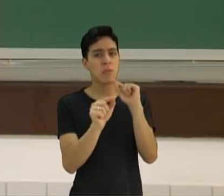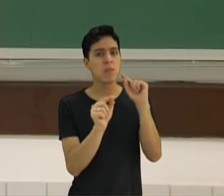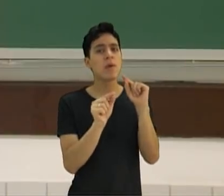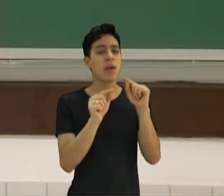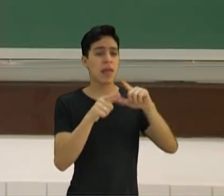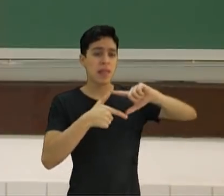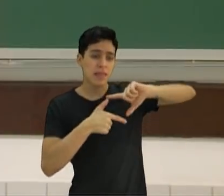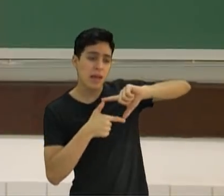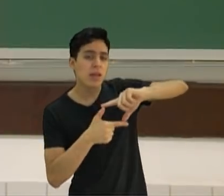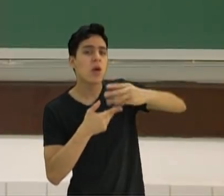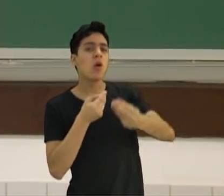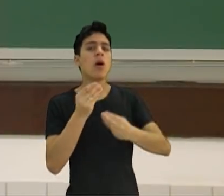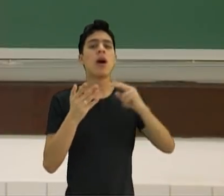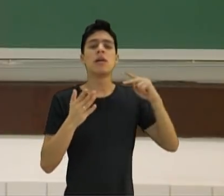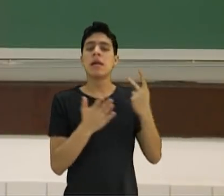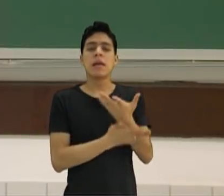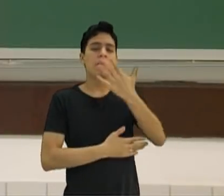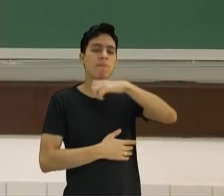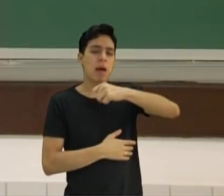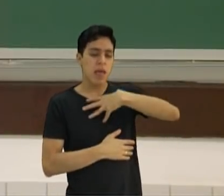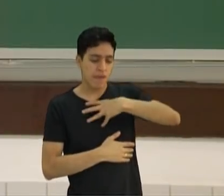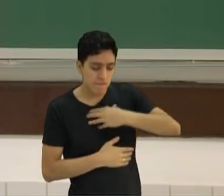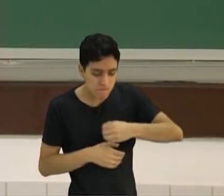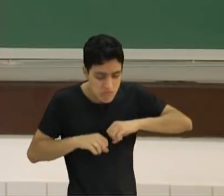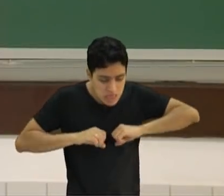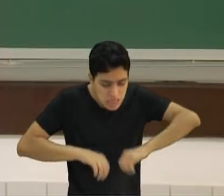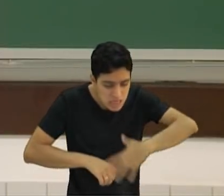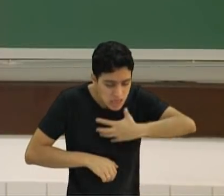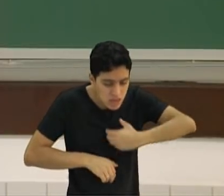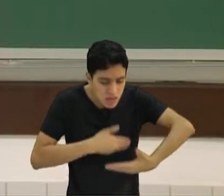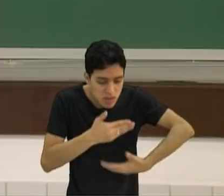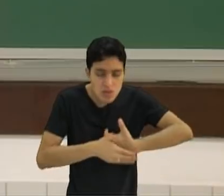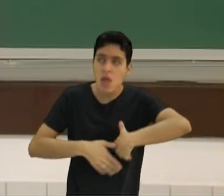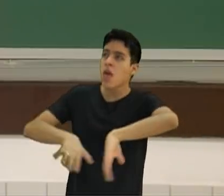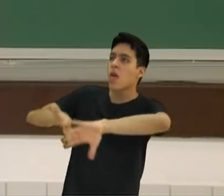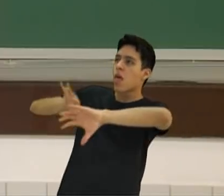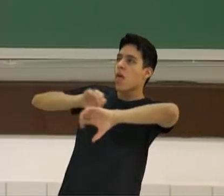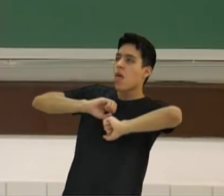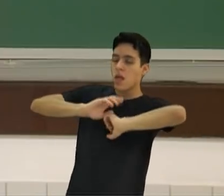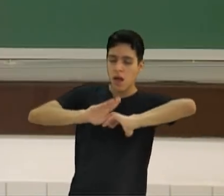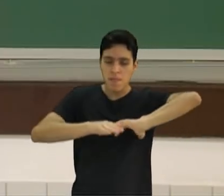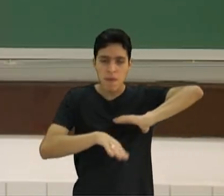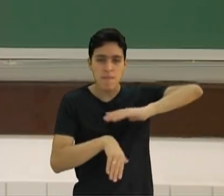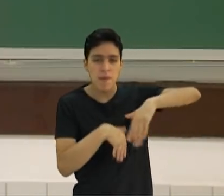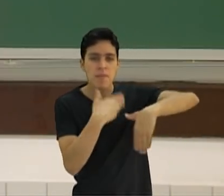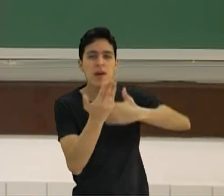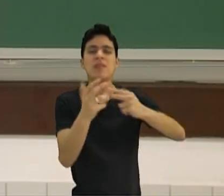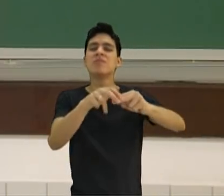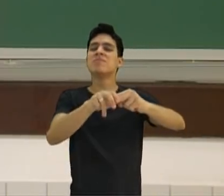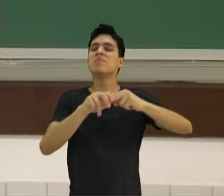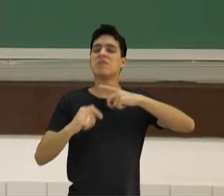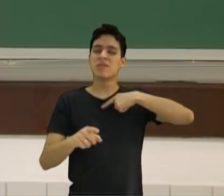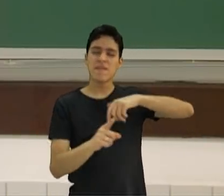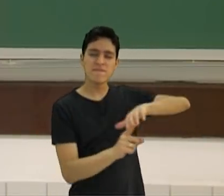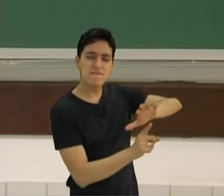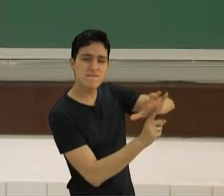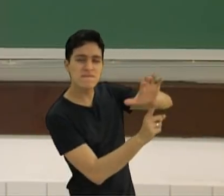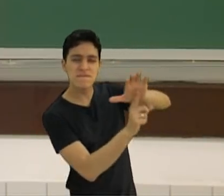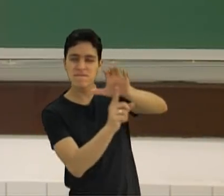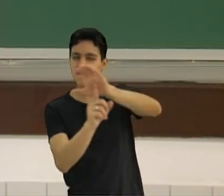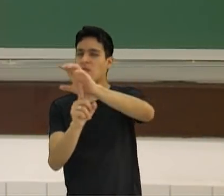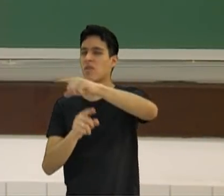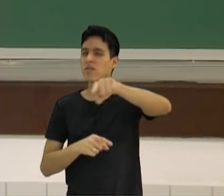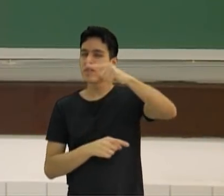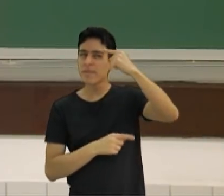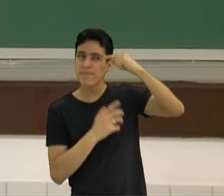para o filho, de geração em geração, esse conhecimento musical. Por isso eu fiz a gente refletir um pouquinho sobre como você conhece